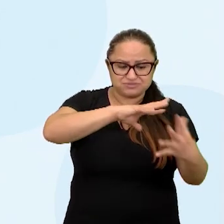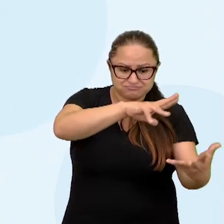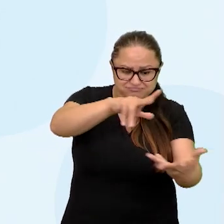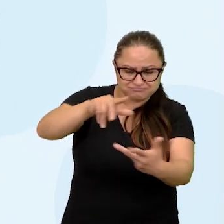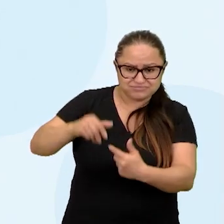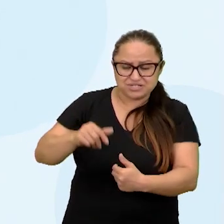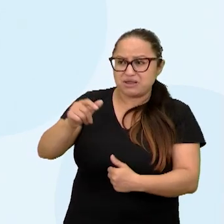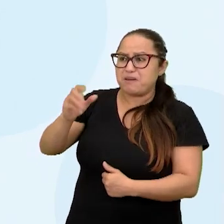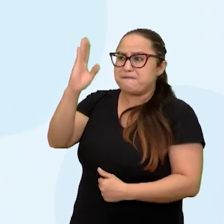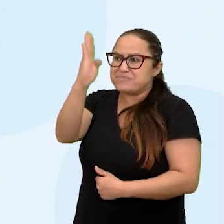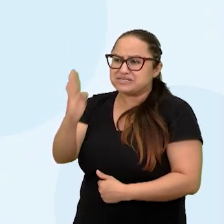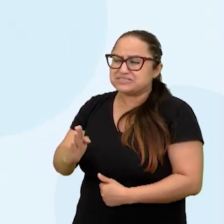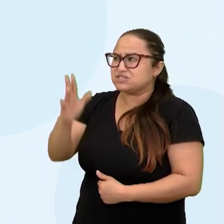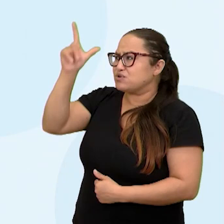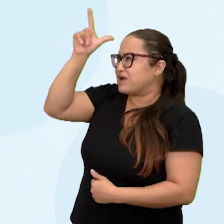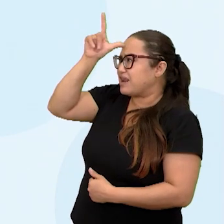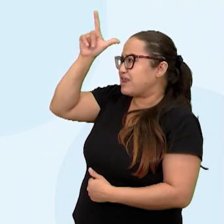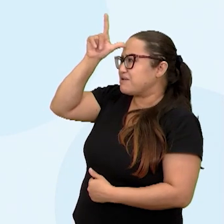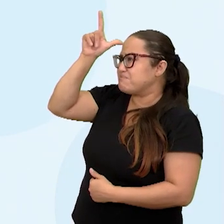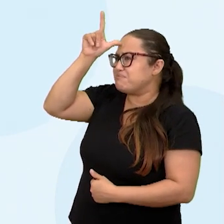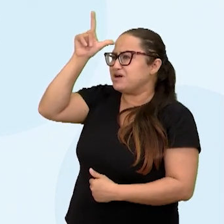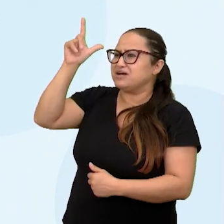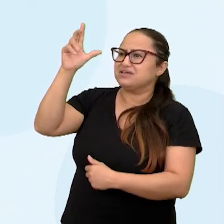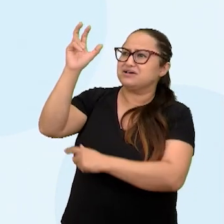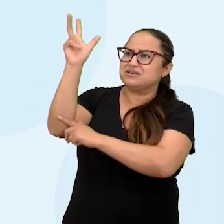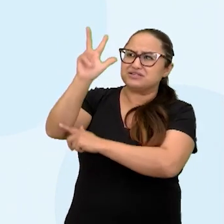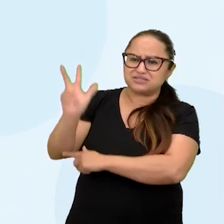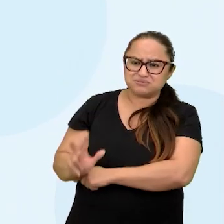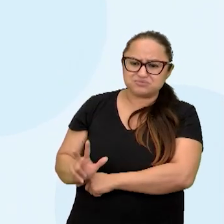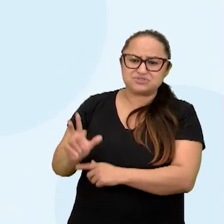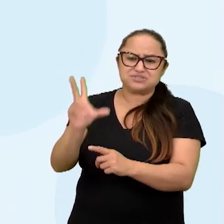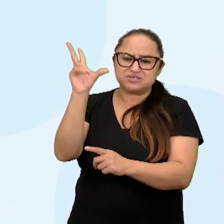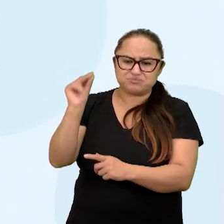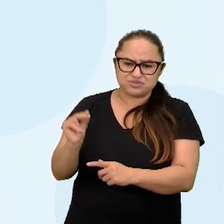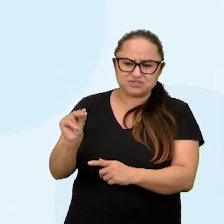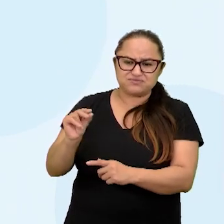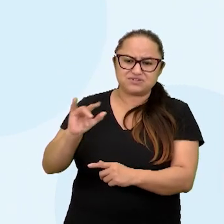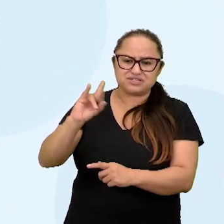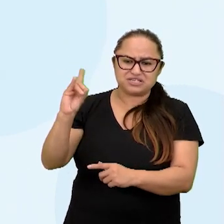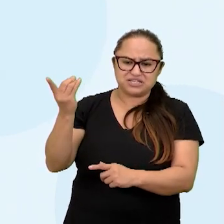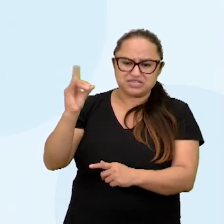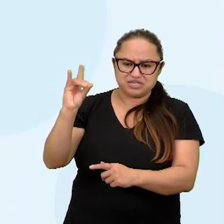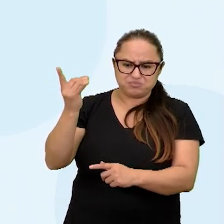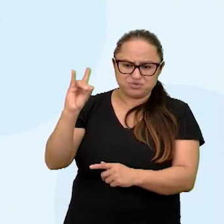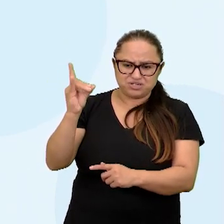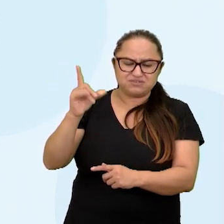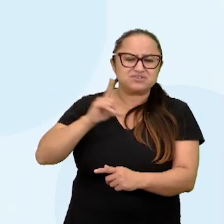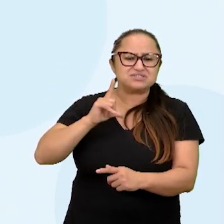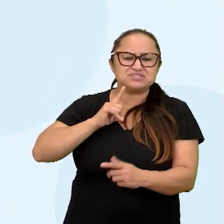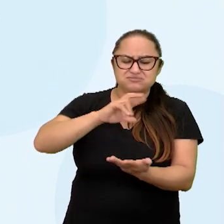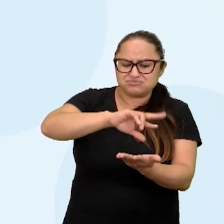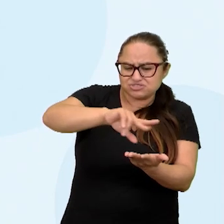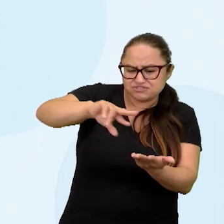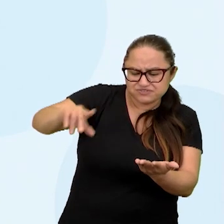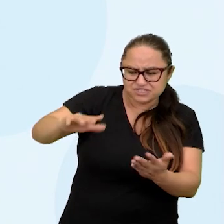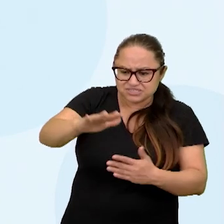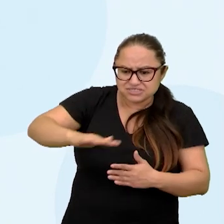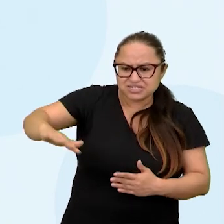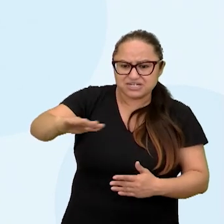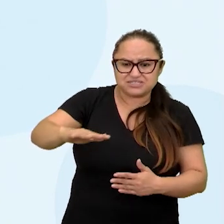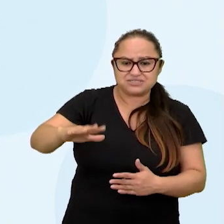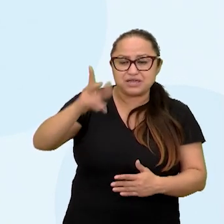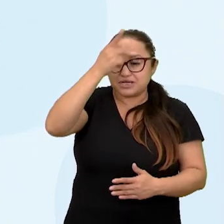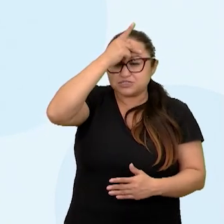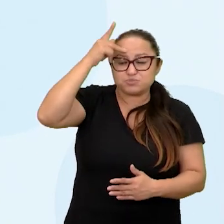na Alemanha, na Inglaterra, na Bolívia, no Peru, em diferentes espaços, em diferentes áreas da vida. Todas as pessoas passam